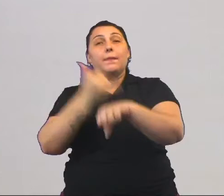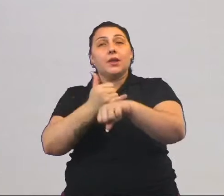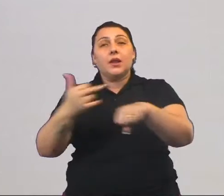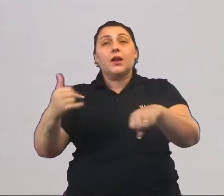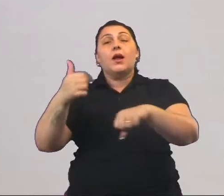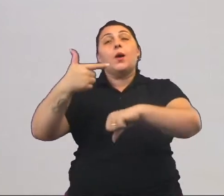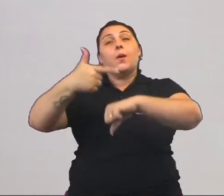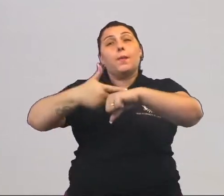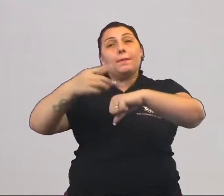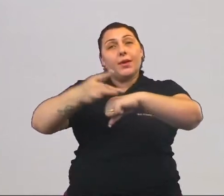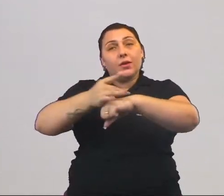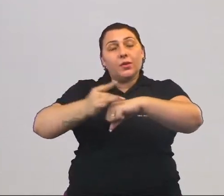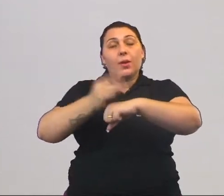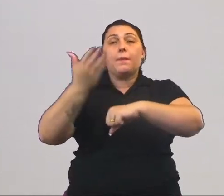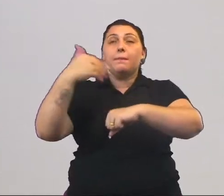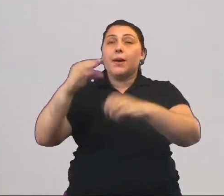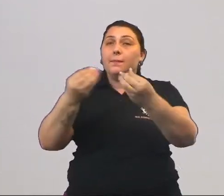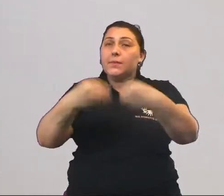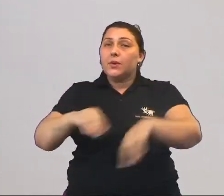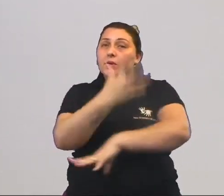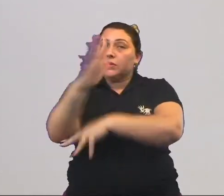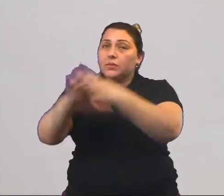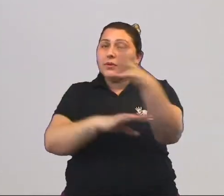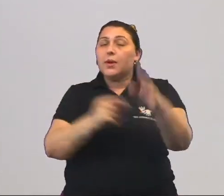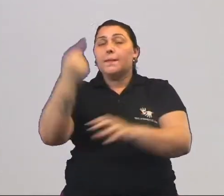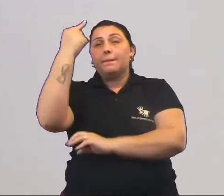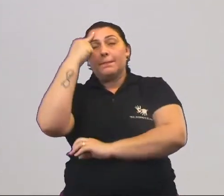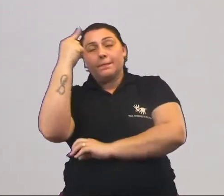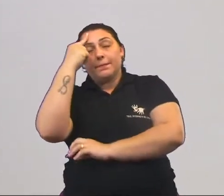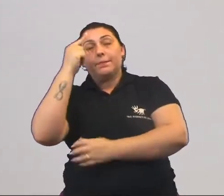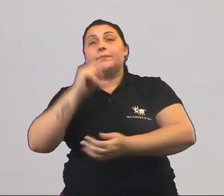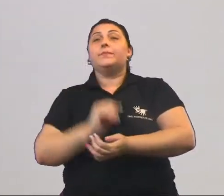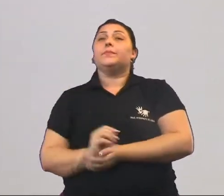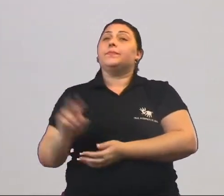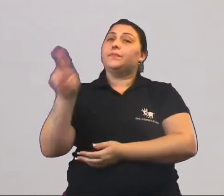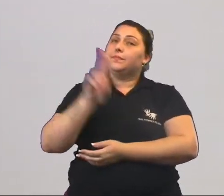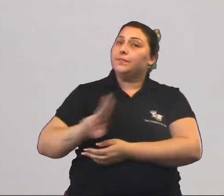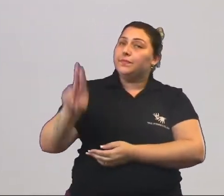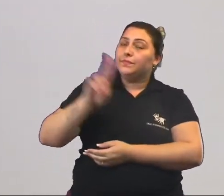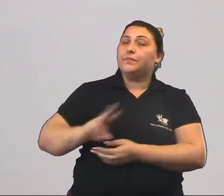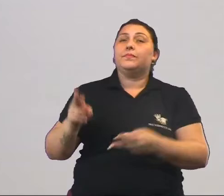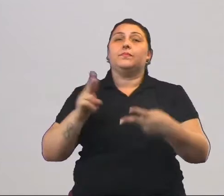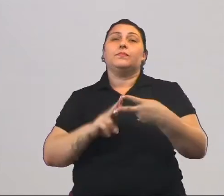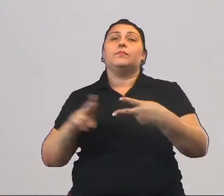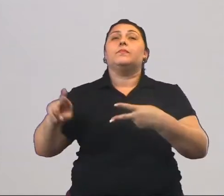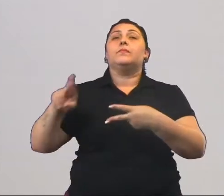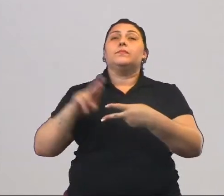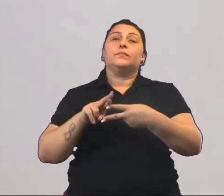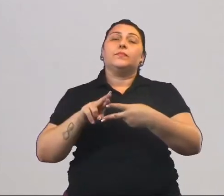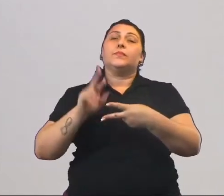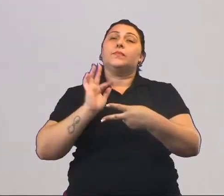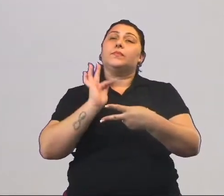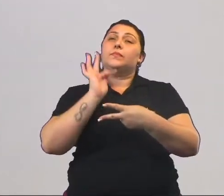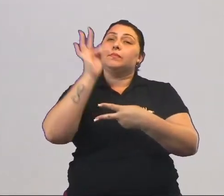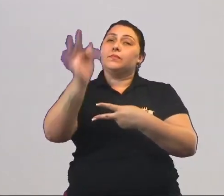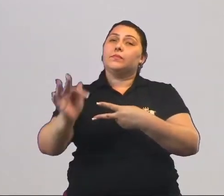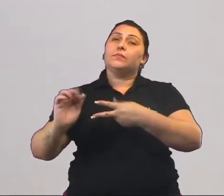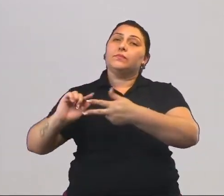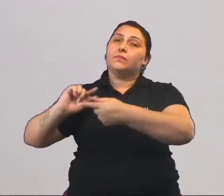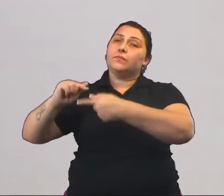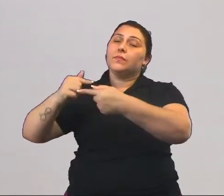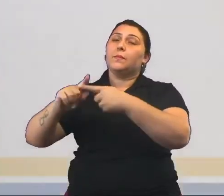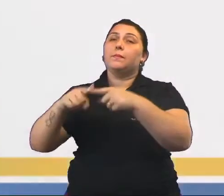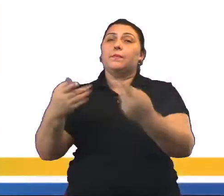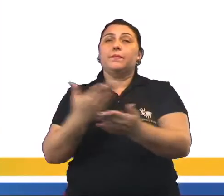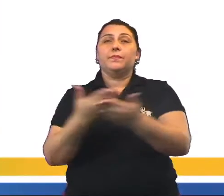mais agridem ao meio ambiente. Então seria eu repensar a utilização desses recursos, deixando aí para as futuras gerações. Mas na